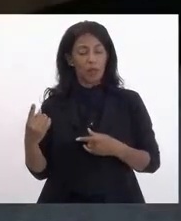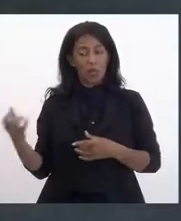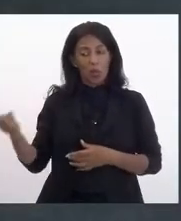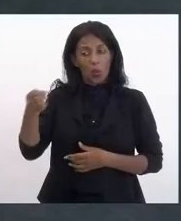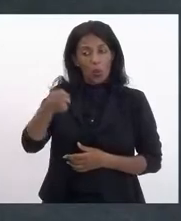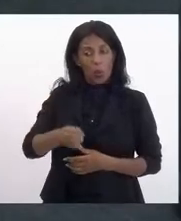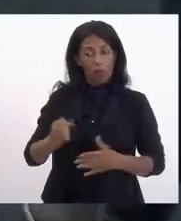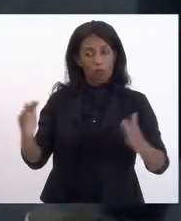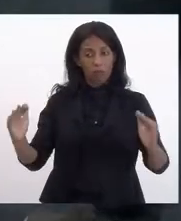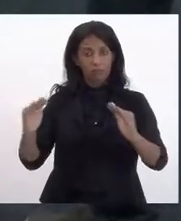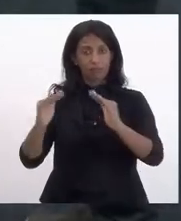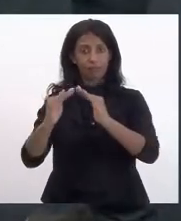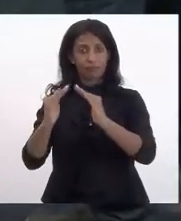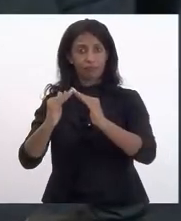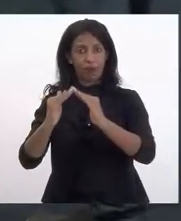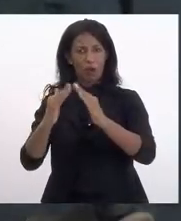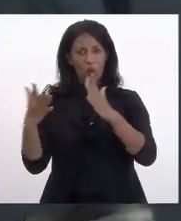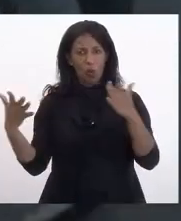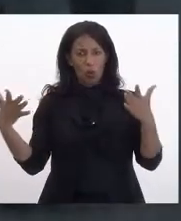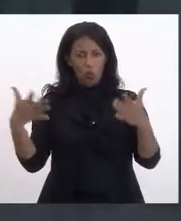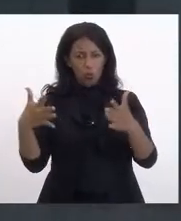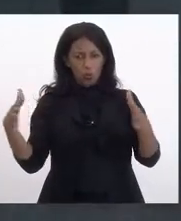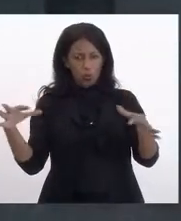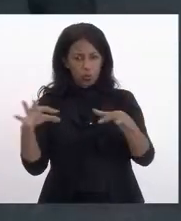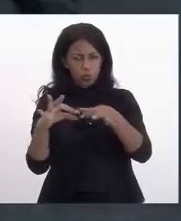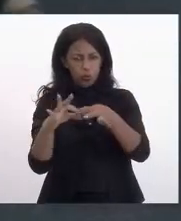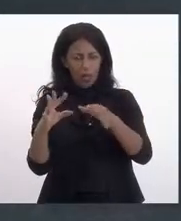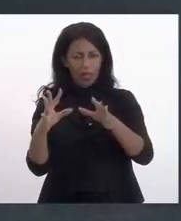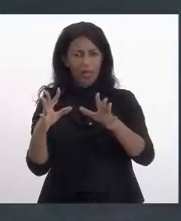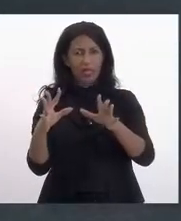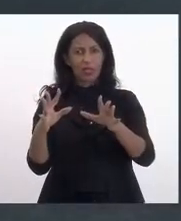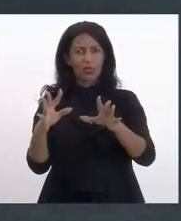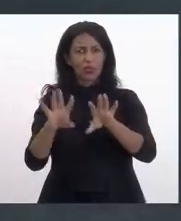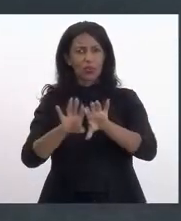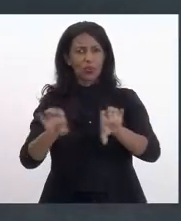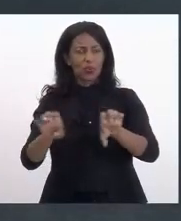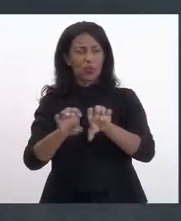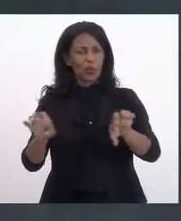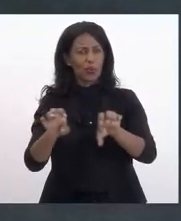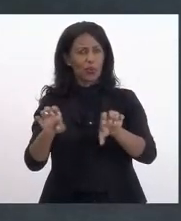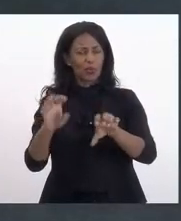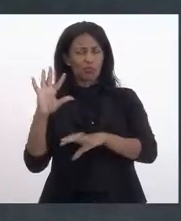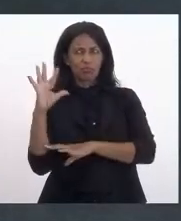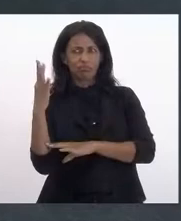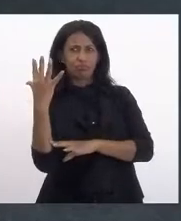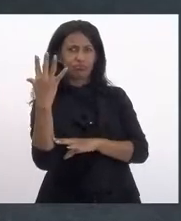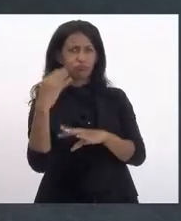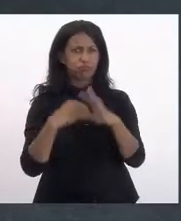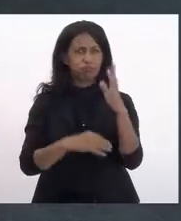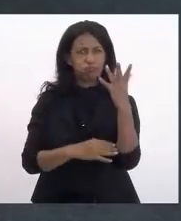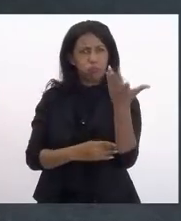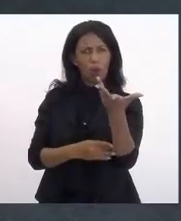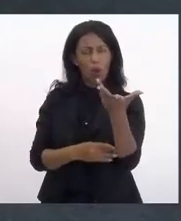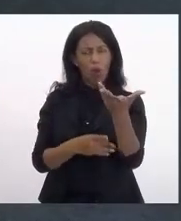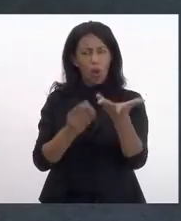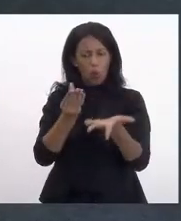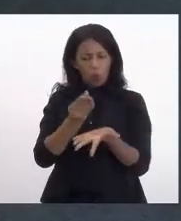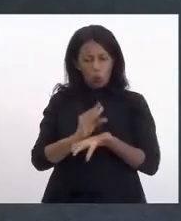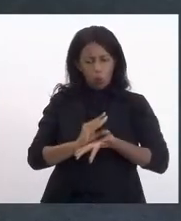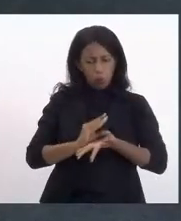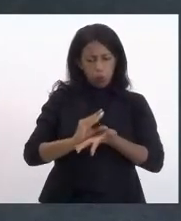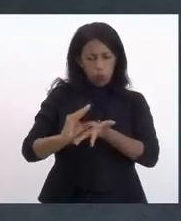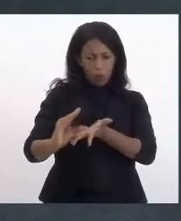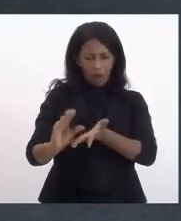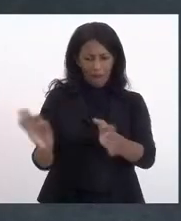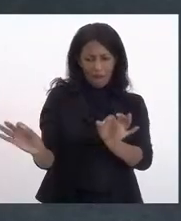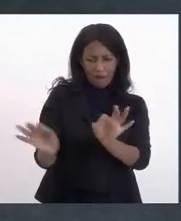na habitação um dos eixos da questão social e ambiental, coloca o financiamento de forma